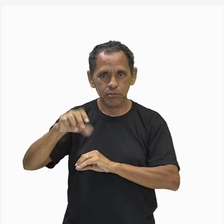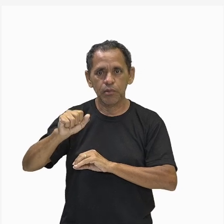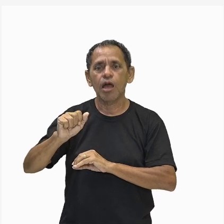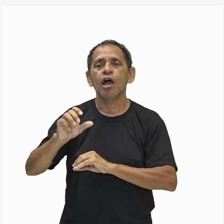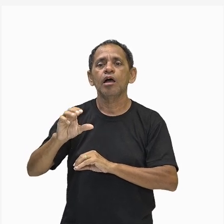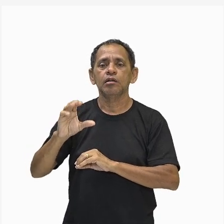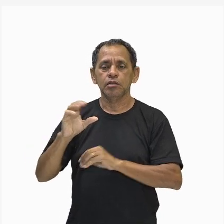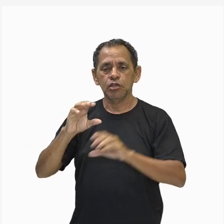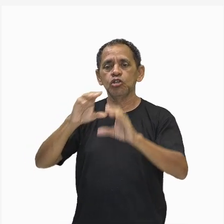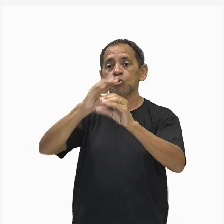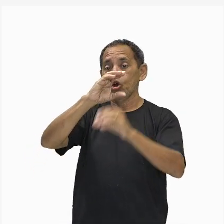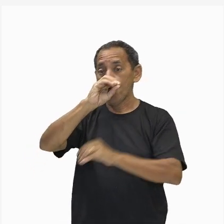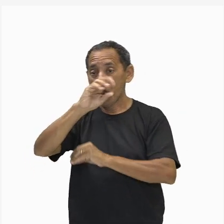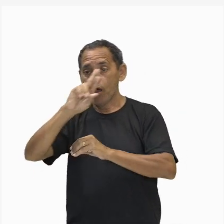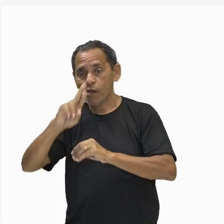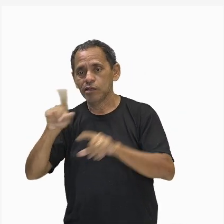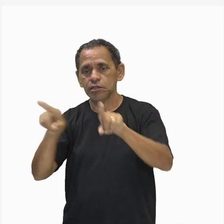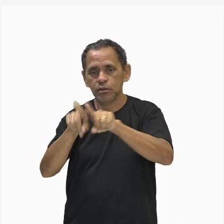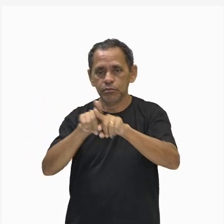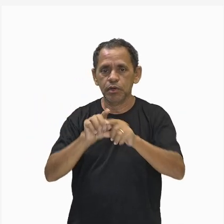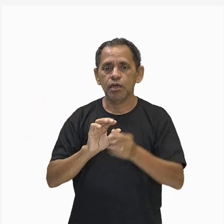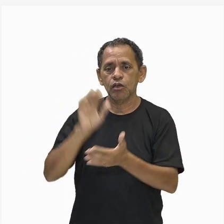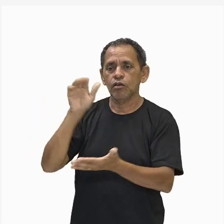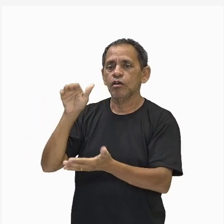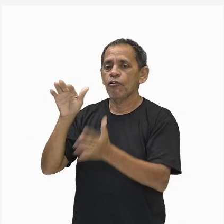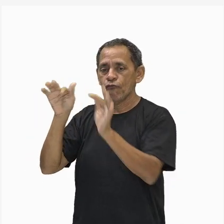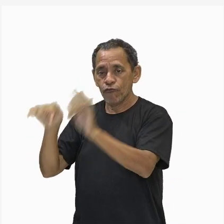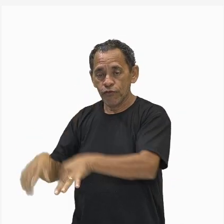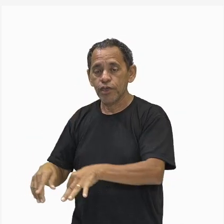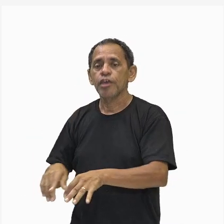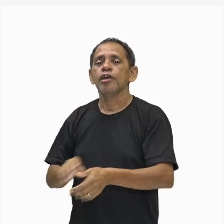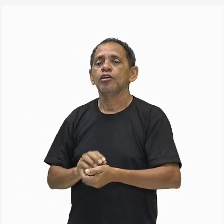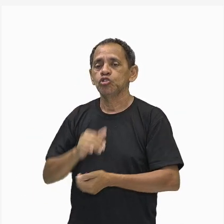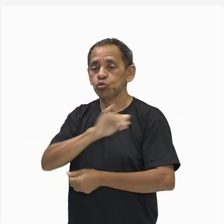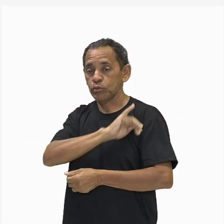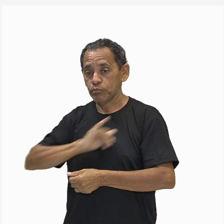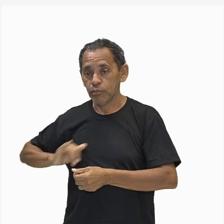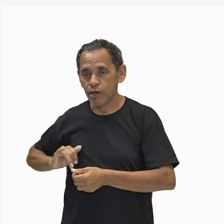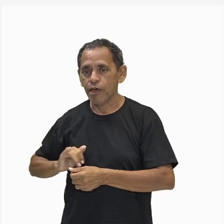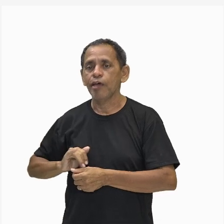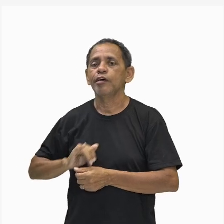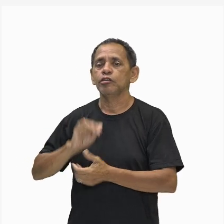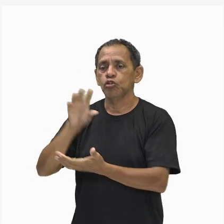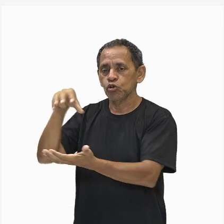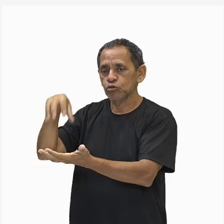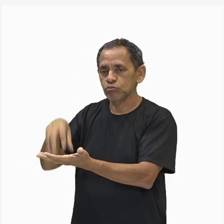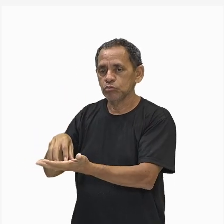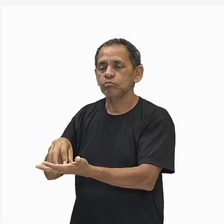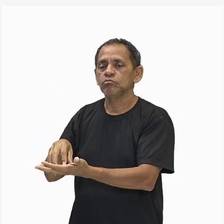do Oriente. E a gente tem aí o fim do Império Bizantino, ele só vai ocorrer em